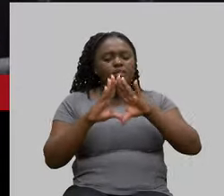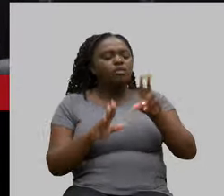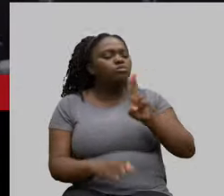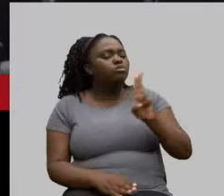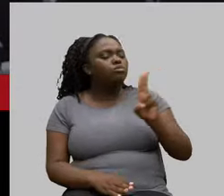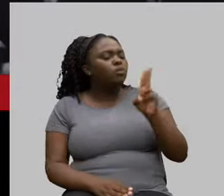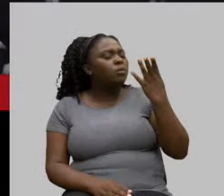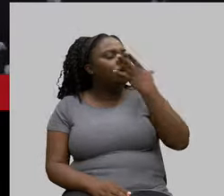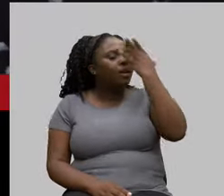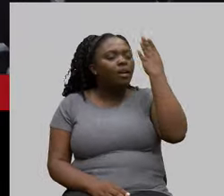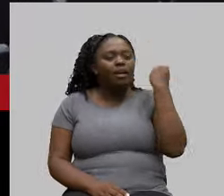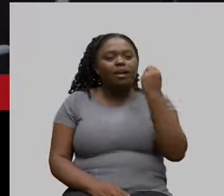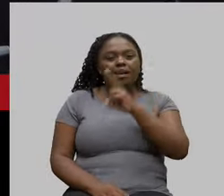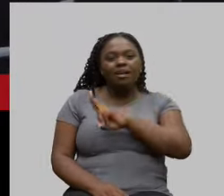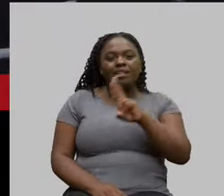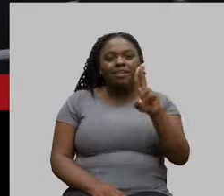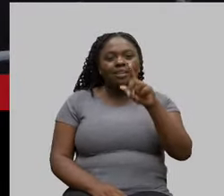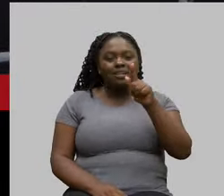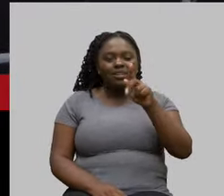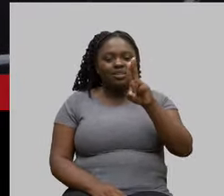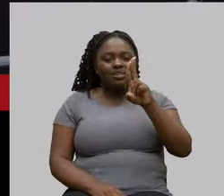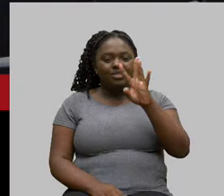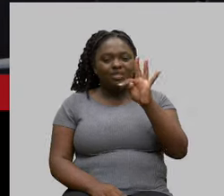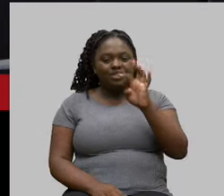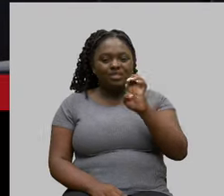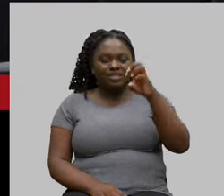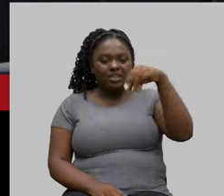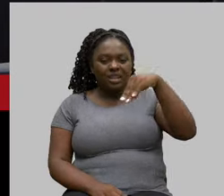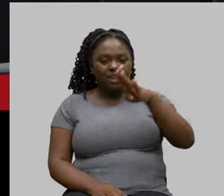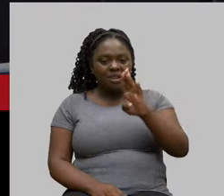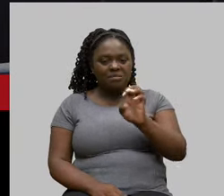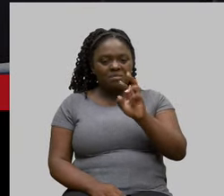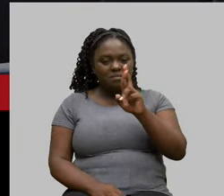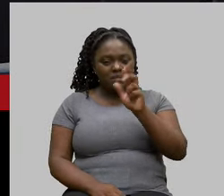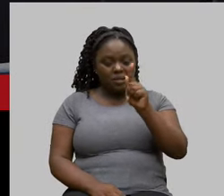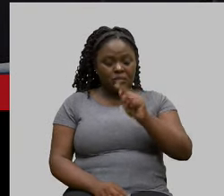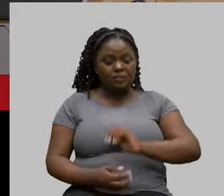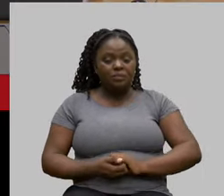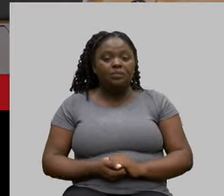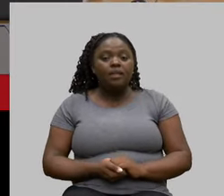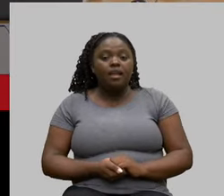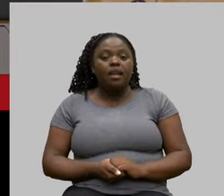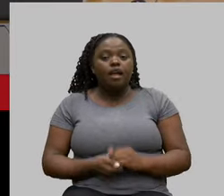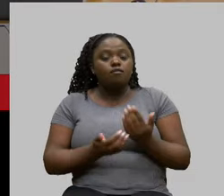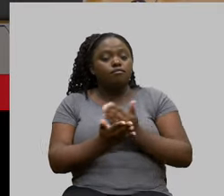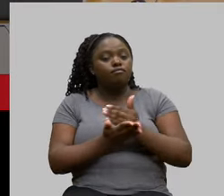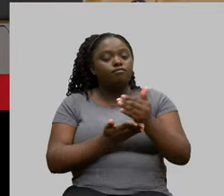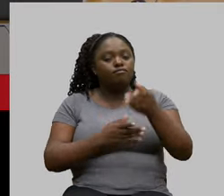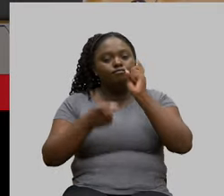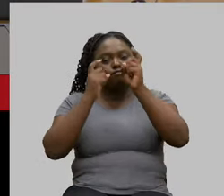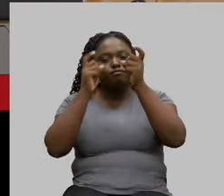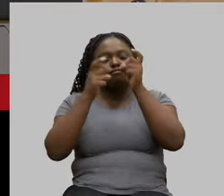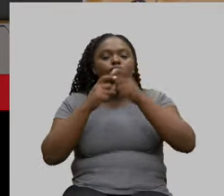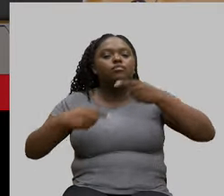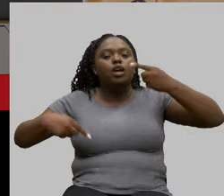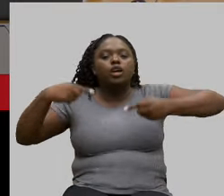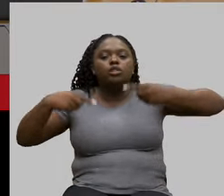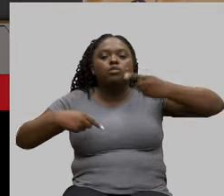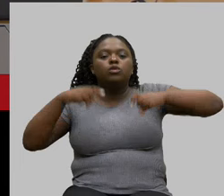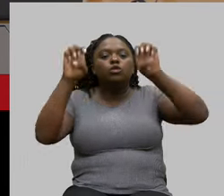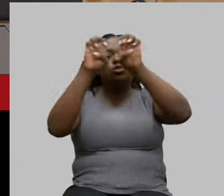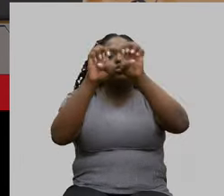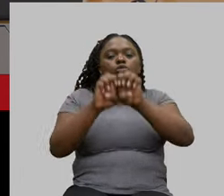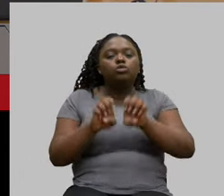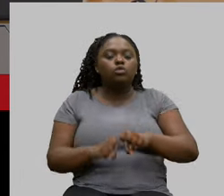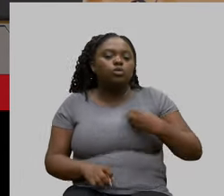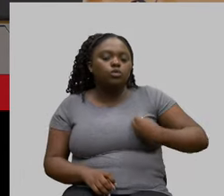Gutenberg Gutenberg isso aí Gutenberg destina-se esta reunião a debater a estrutura e o funcionamento